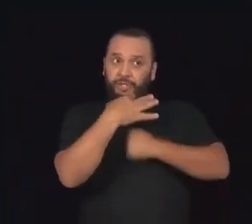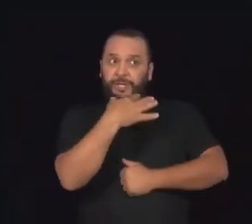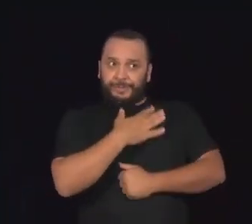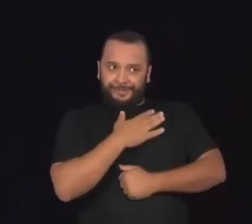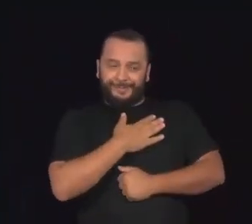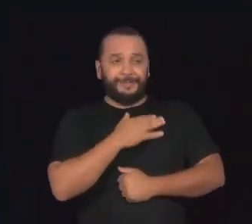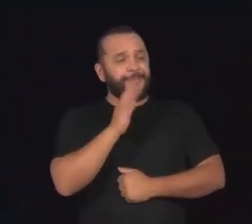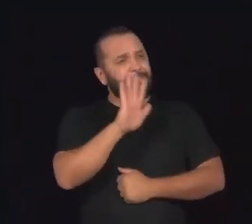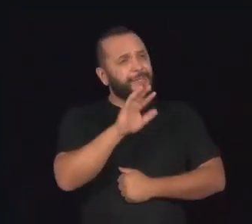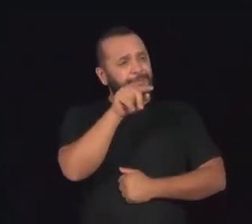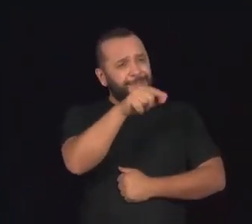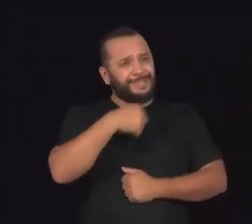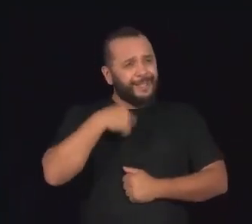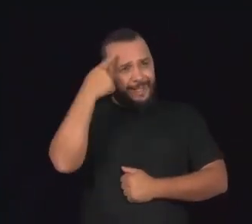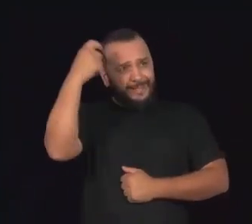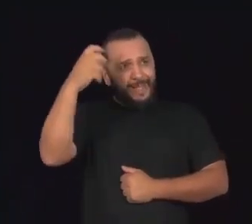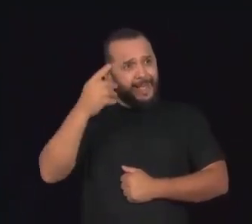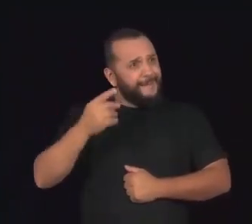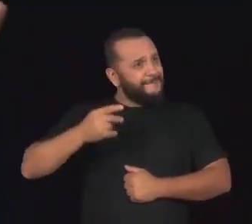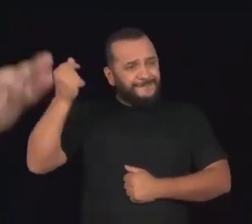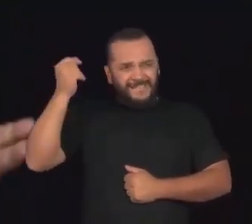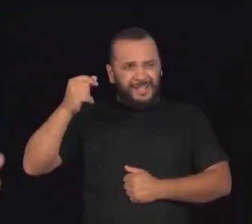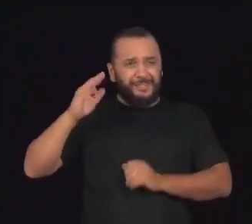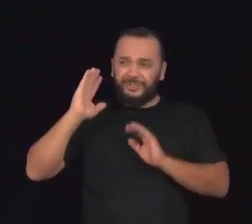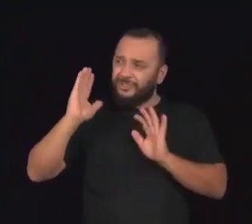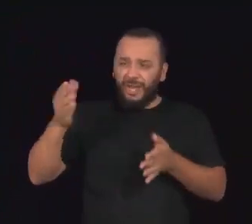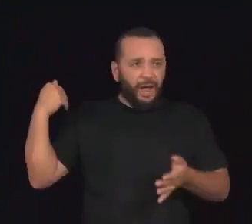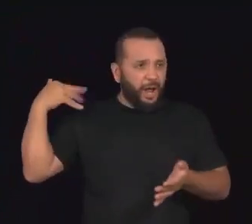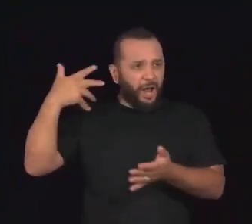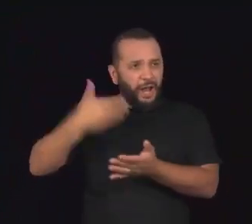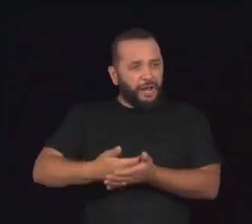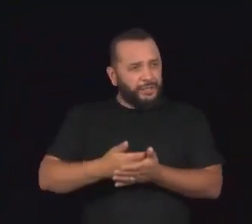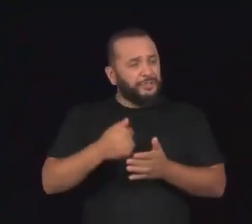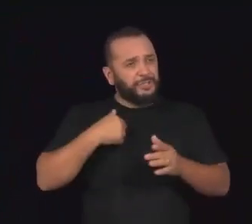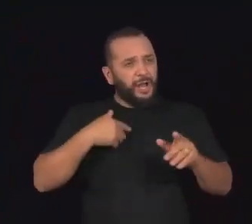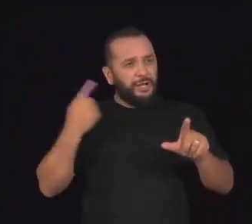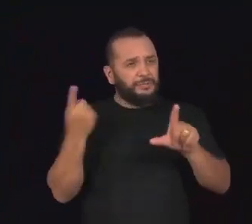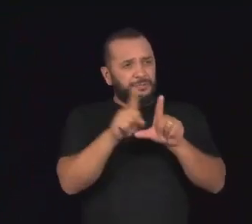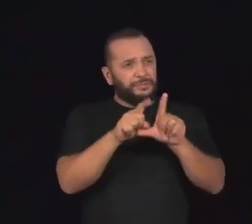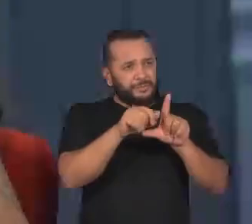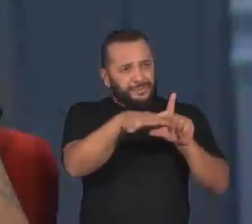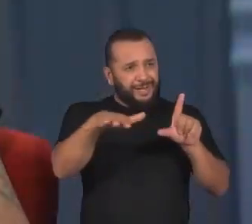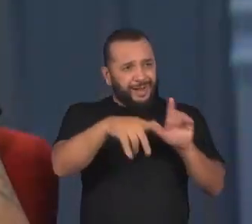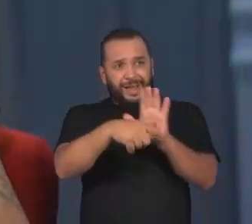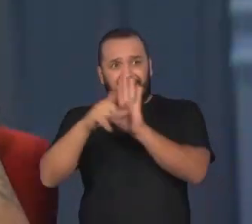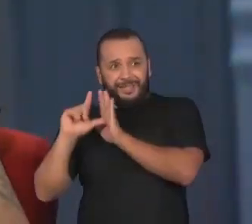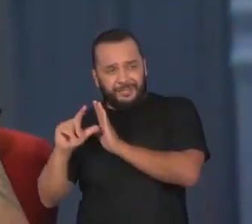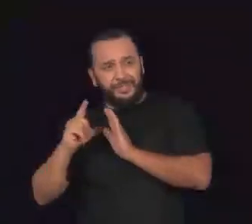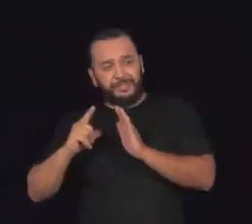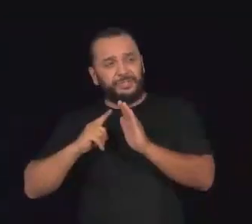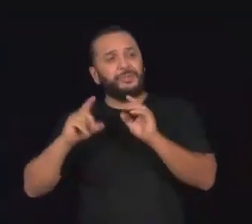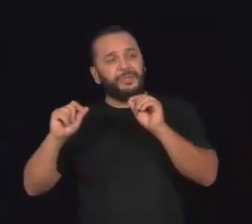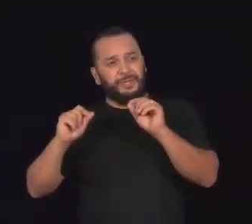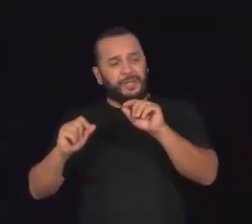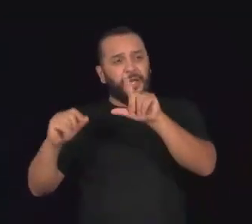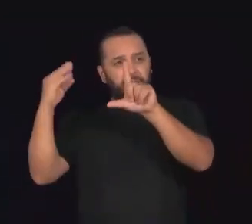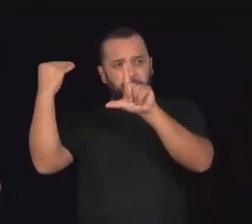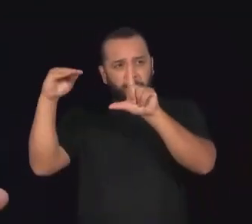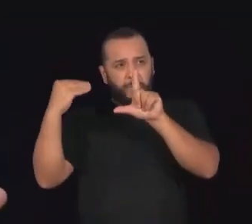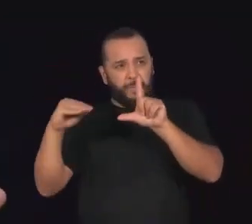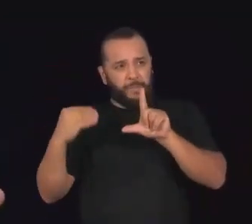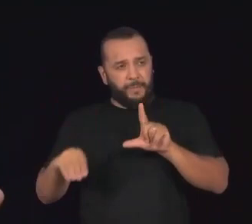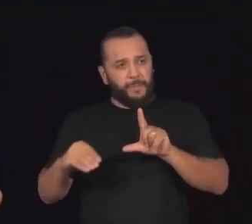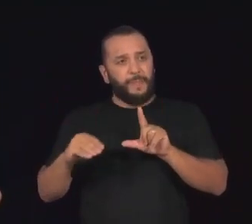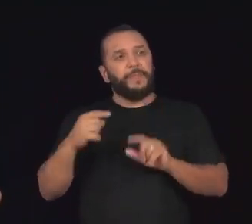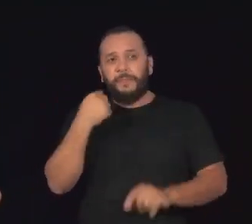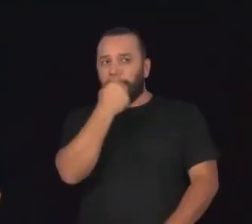tem essa ideia e antes até dessa palavra influenciadora você tinha um blog né tinha esse blog que tinha o nome